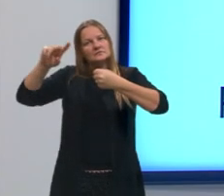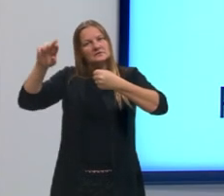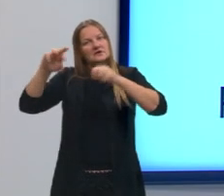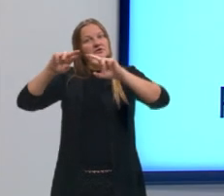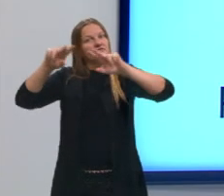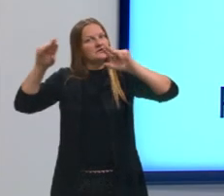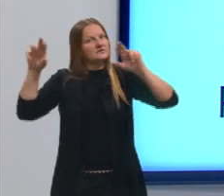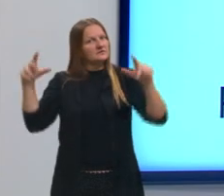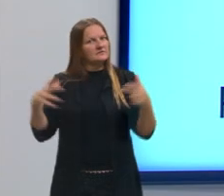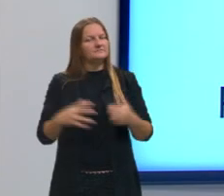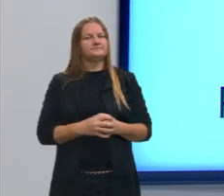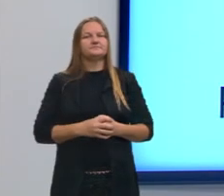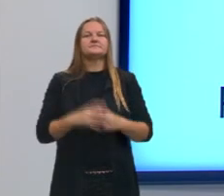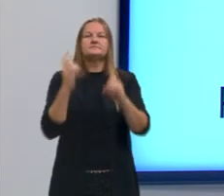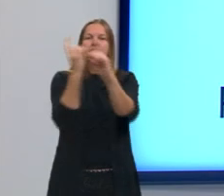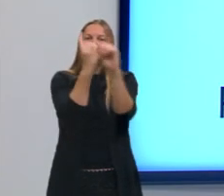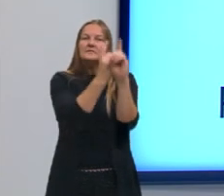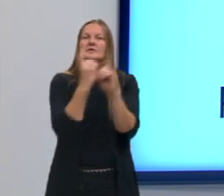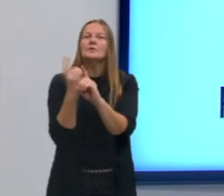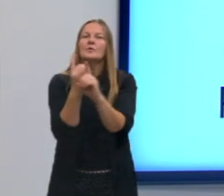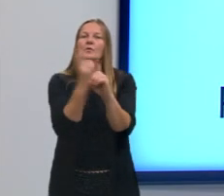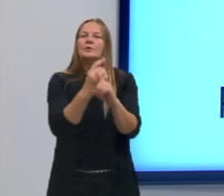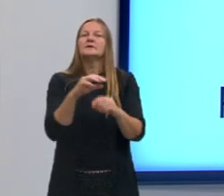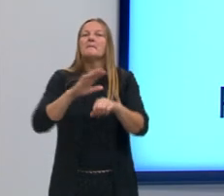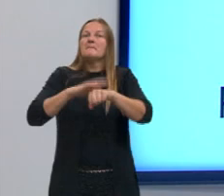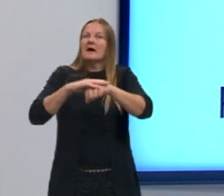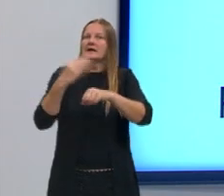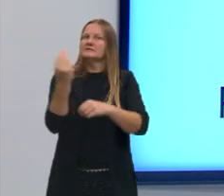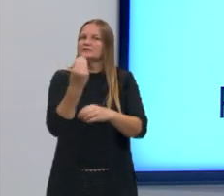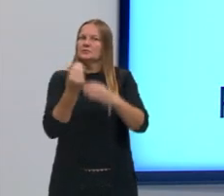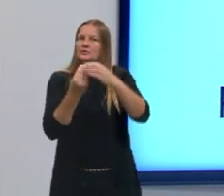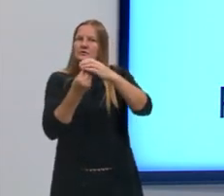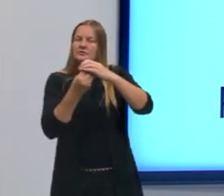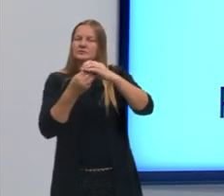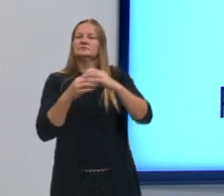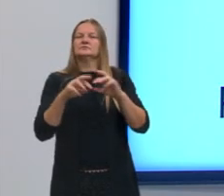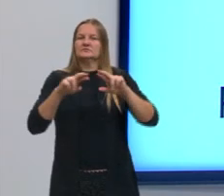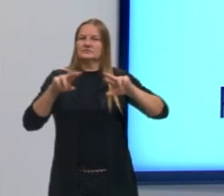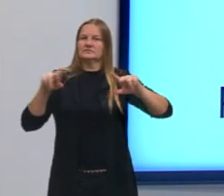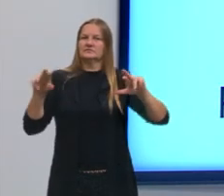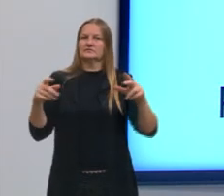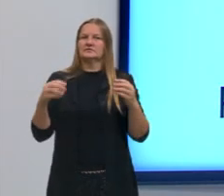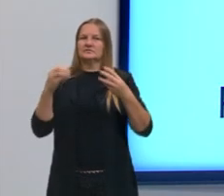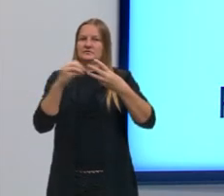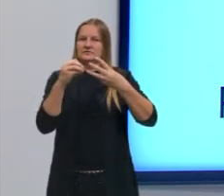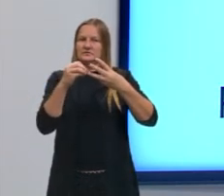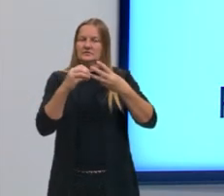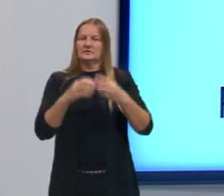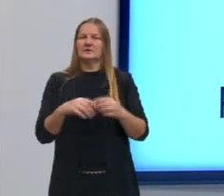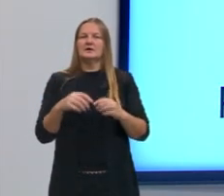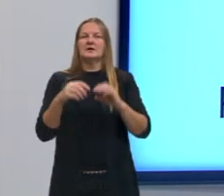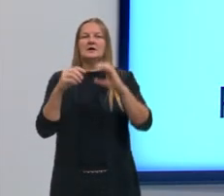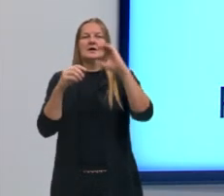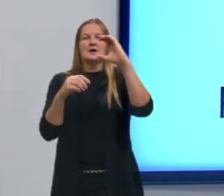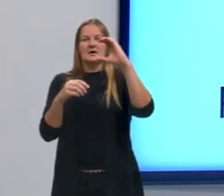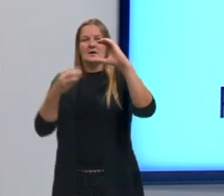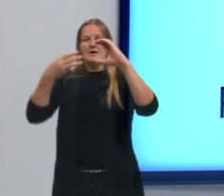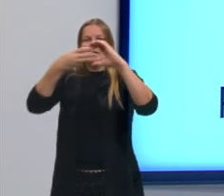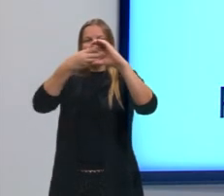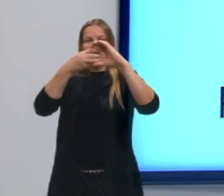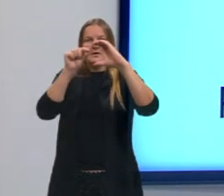mas aqui a gente já encontra mais pluricelular aqui acima e também são eucariontes